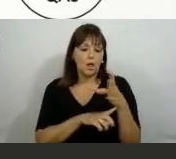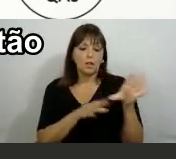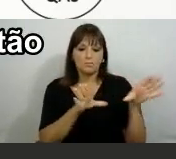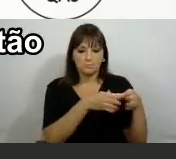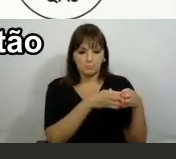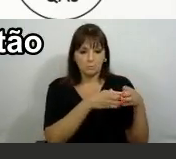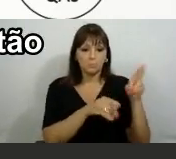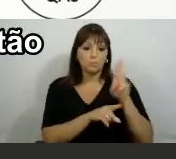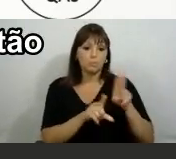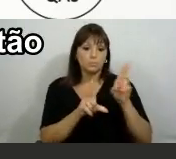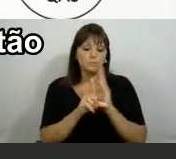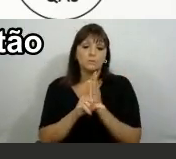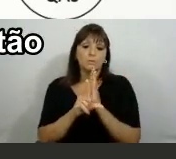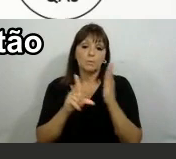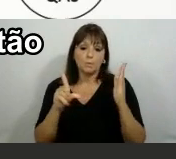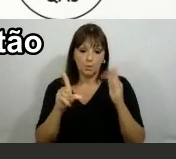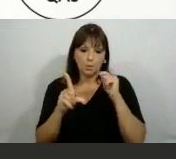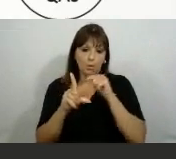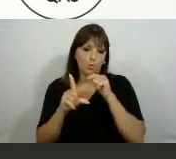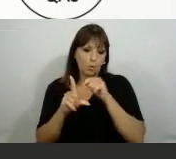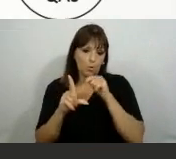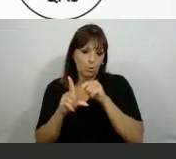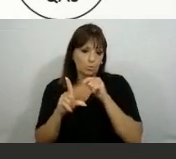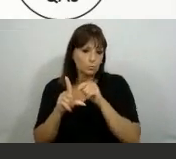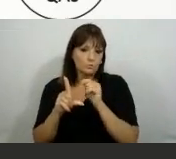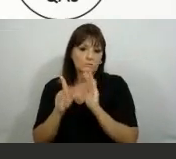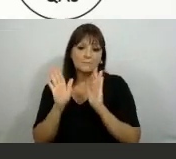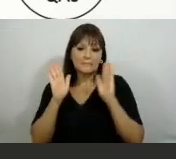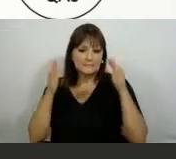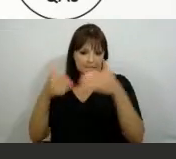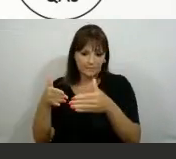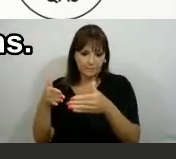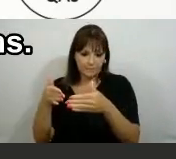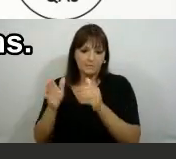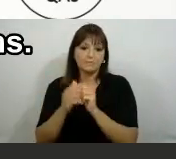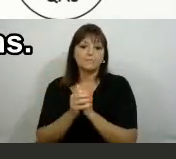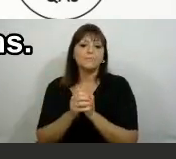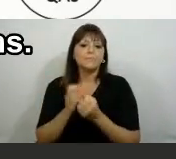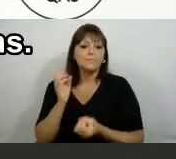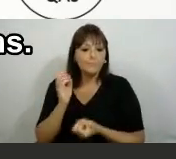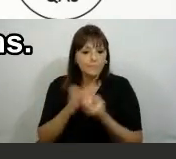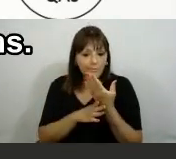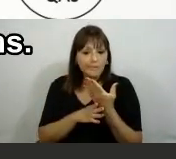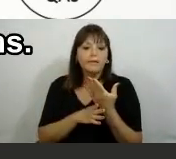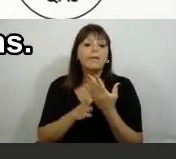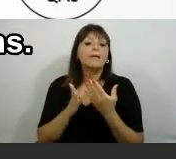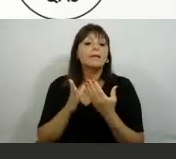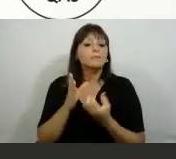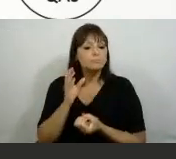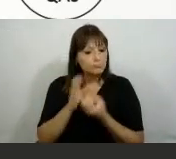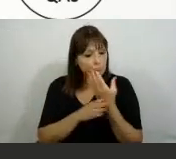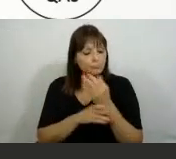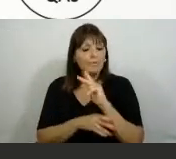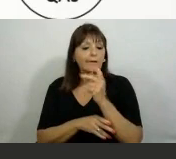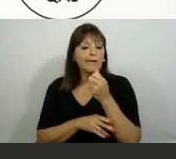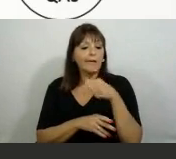biblioteca específica no Figma. Quer dizer, eles estão produzindo handoffs de acessibilidade,